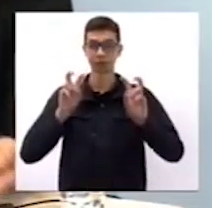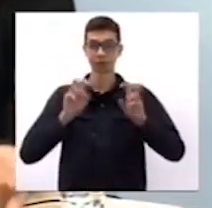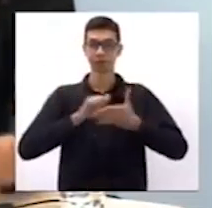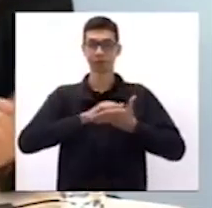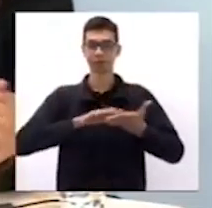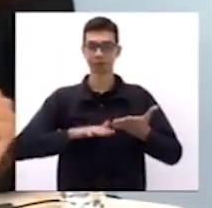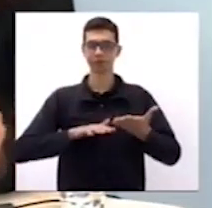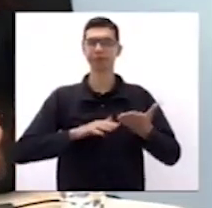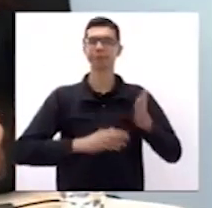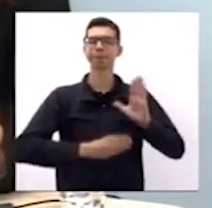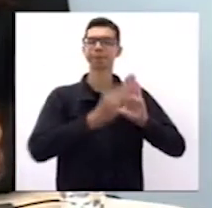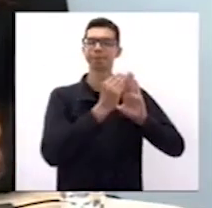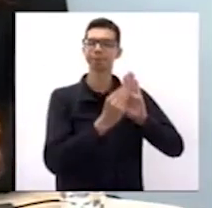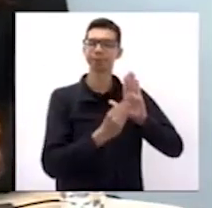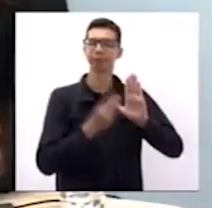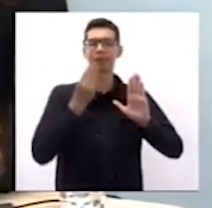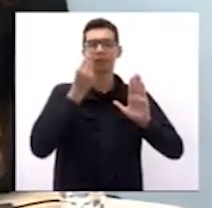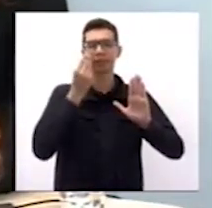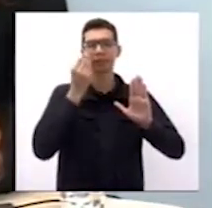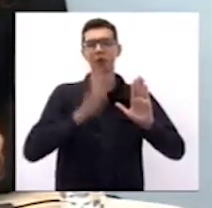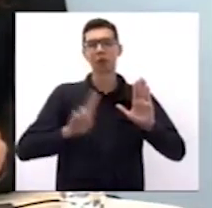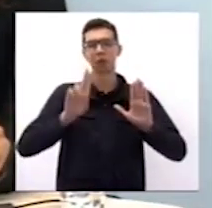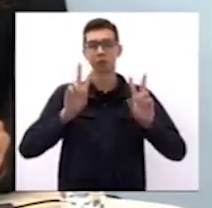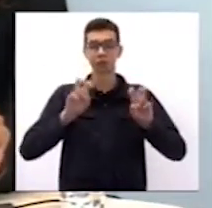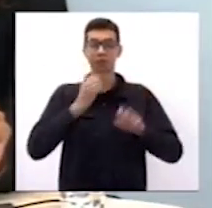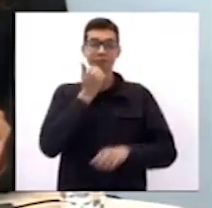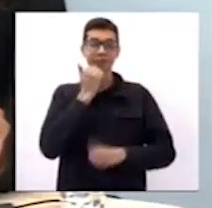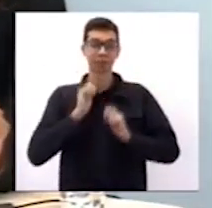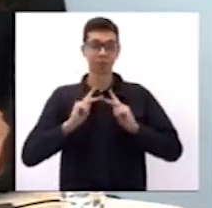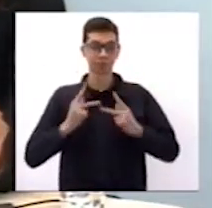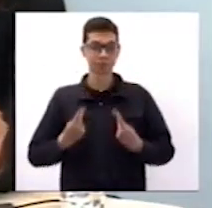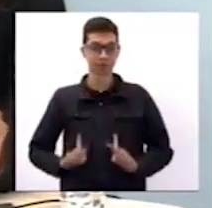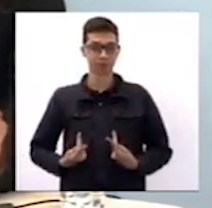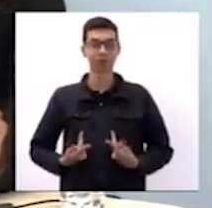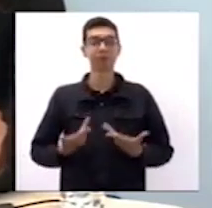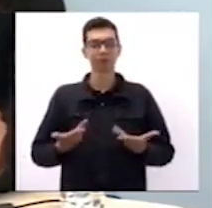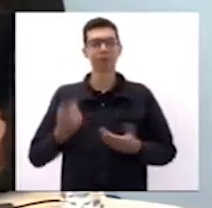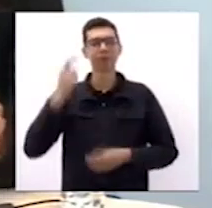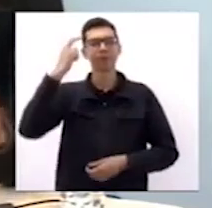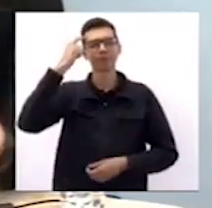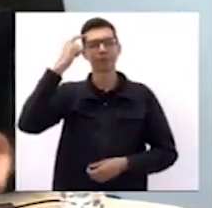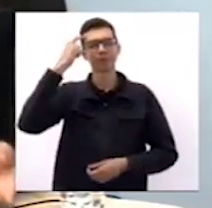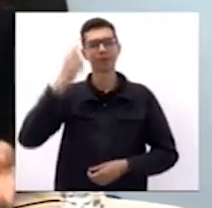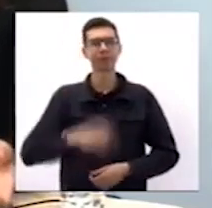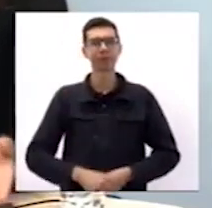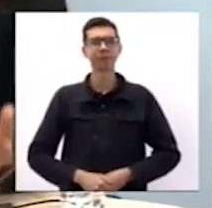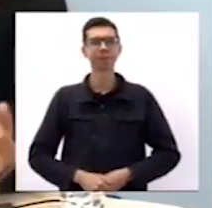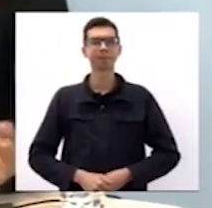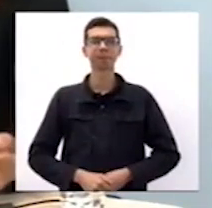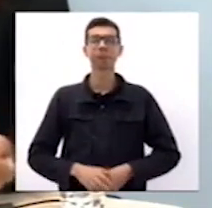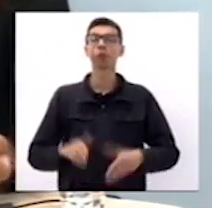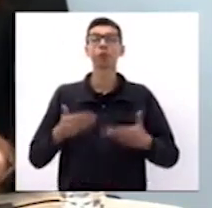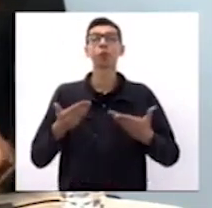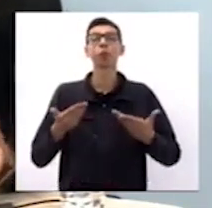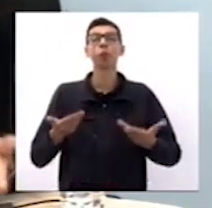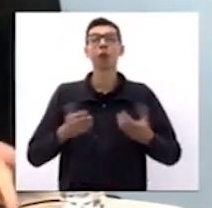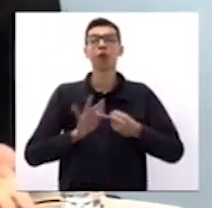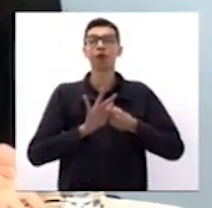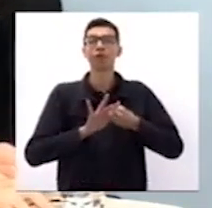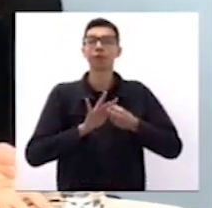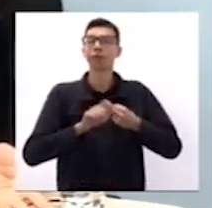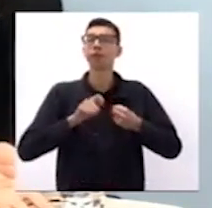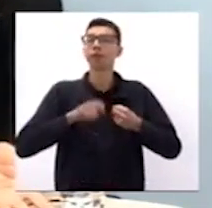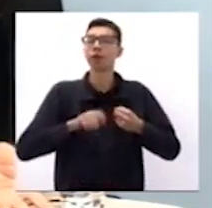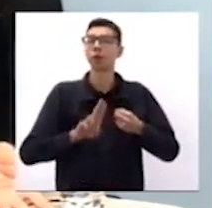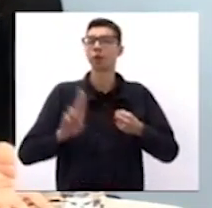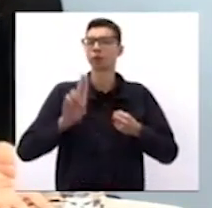atividades, tentando aplicar ele na área das ciências humanas, vamos pensar aí, né? Qual seria a ferramenta que a gente poderia utilizar, uma vez